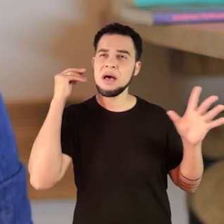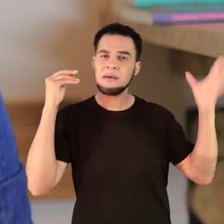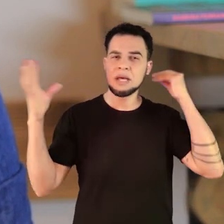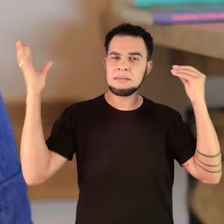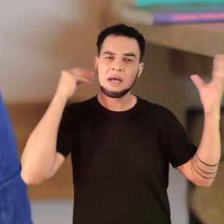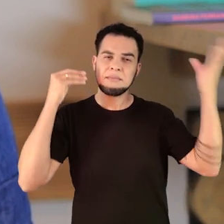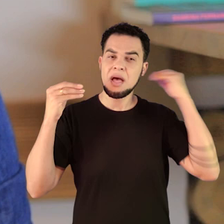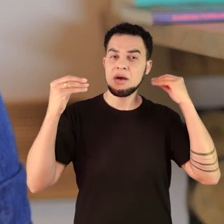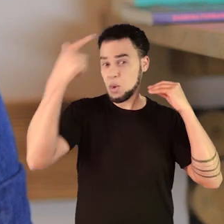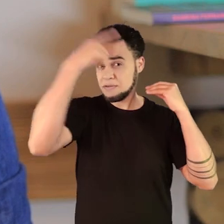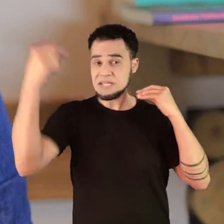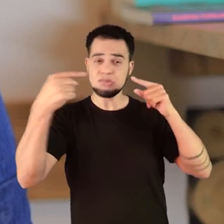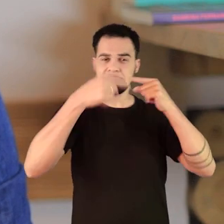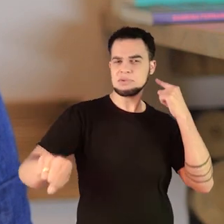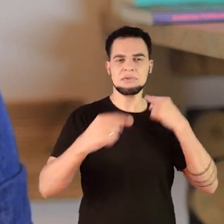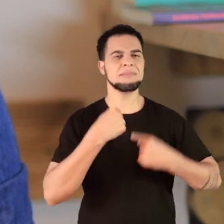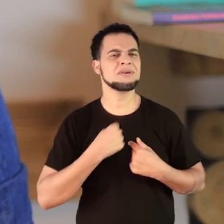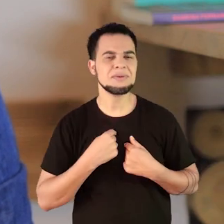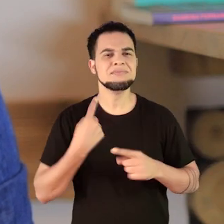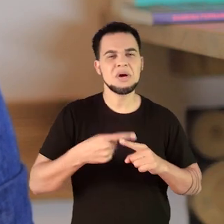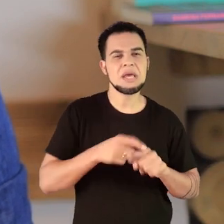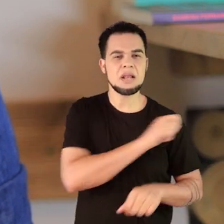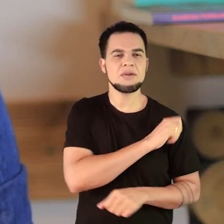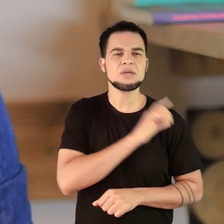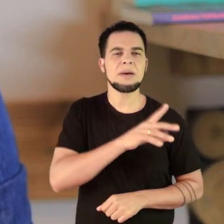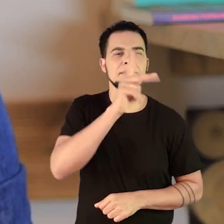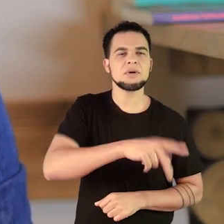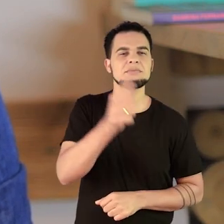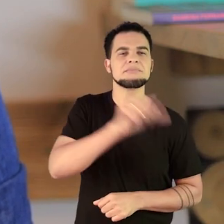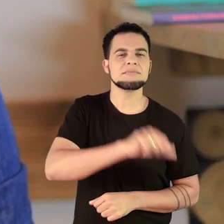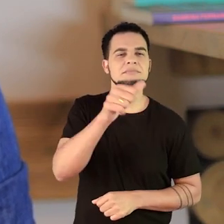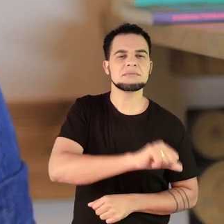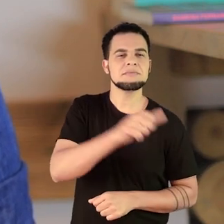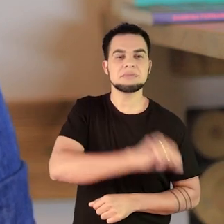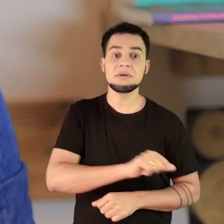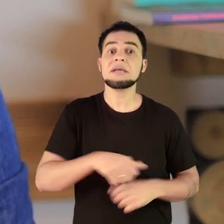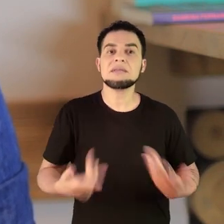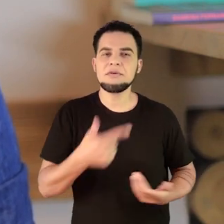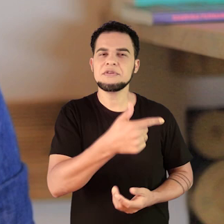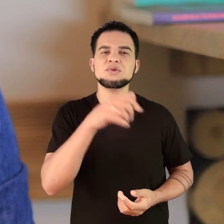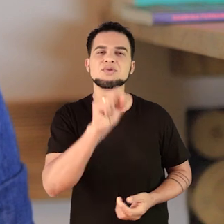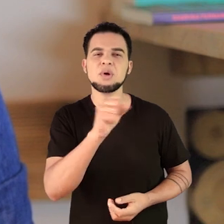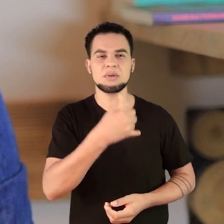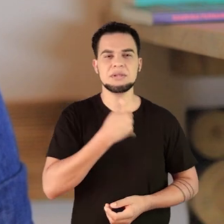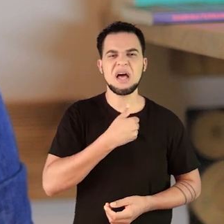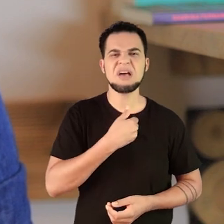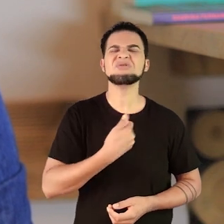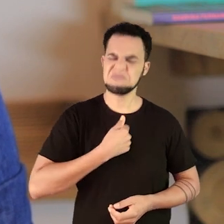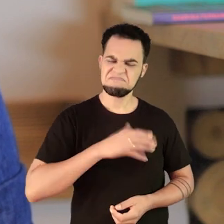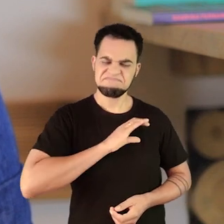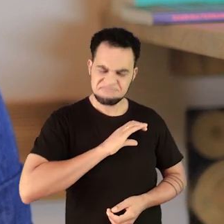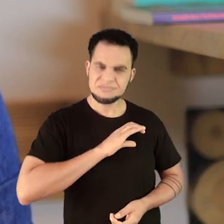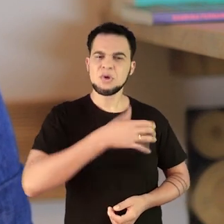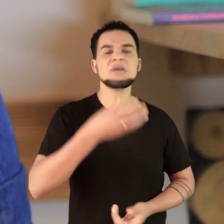e professoras que a universidade não era para mim. Uma aluna que só tirava notas baixas. Então, com 28 anos, eu decidi enfrentar